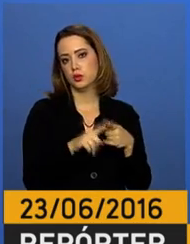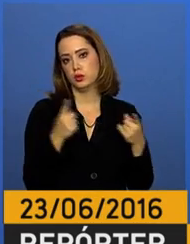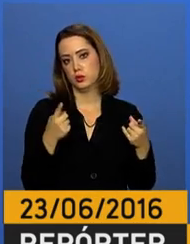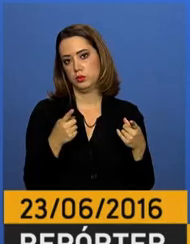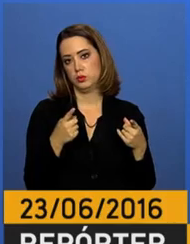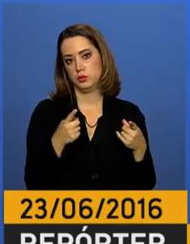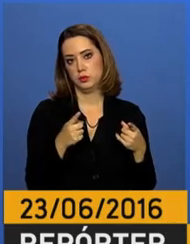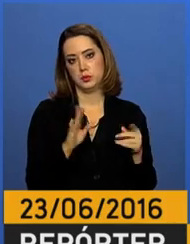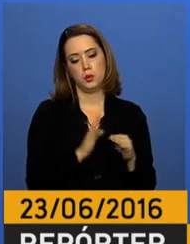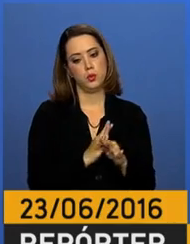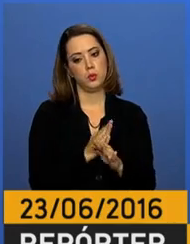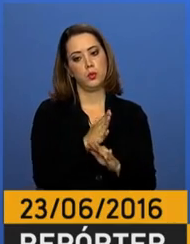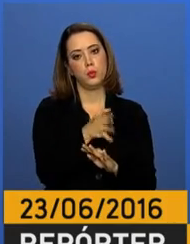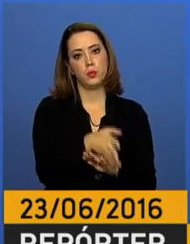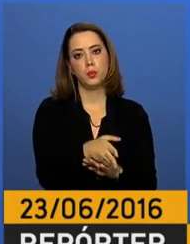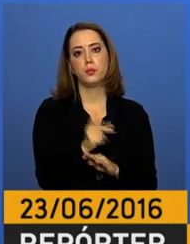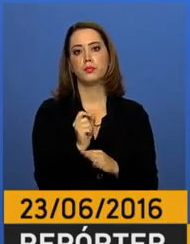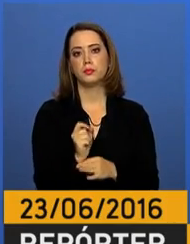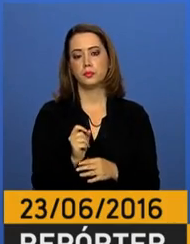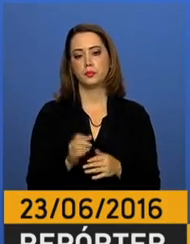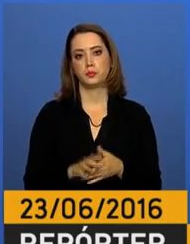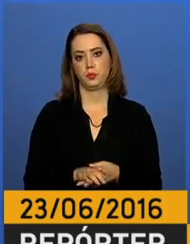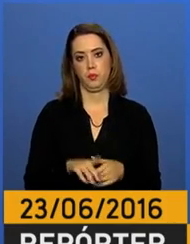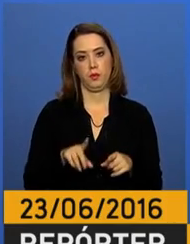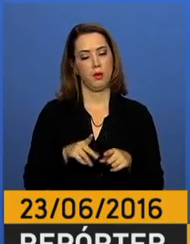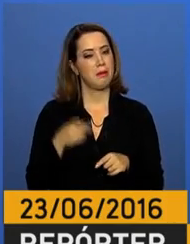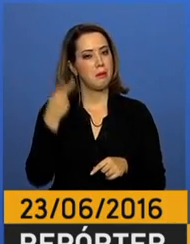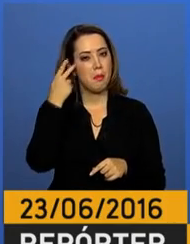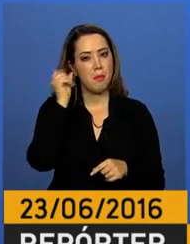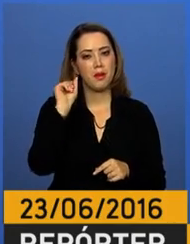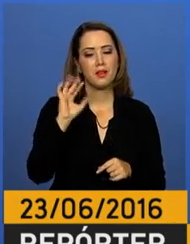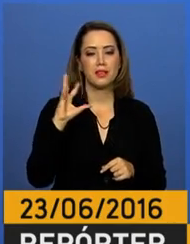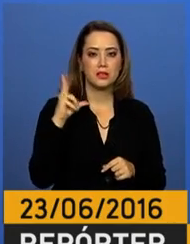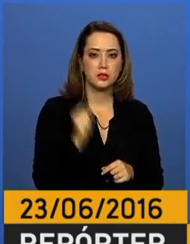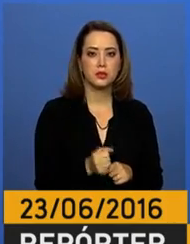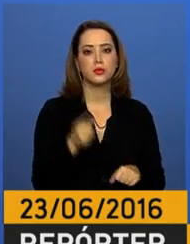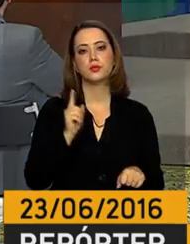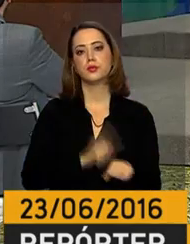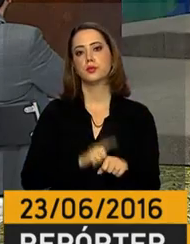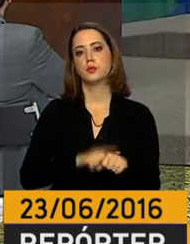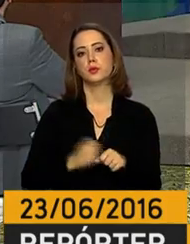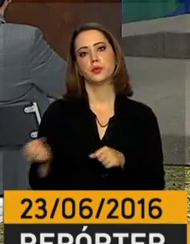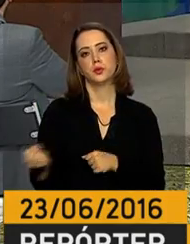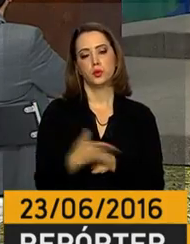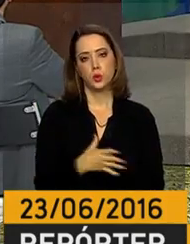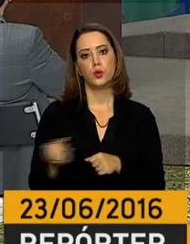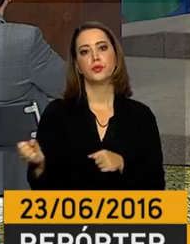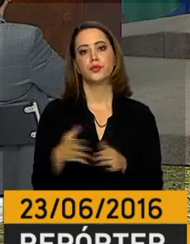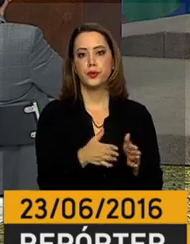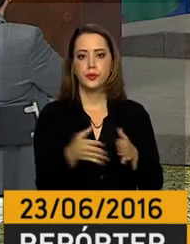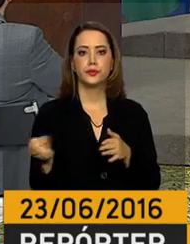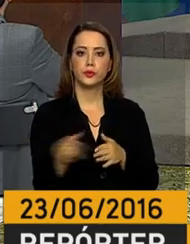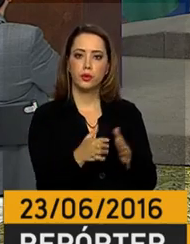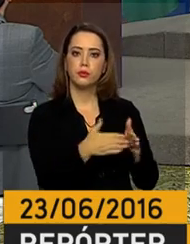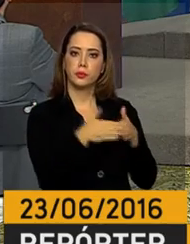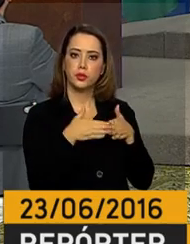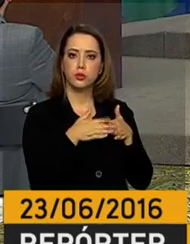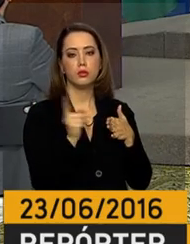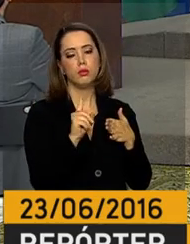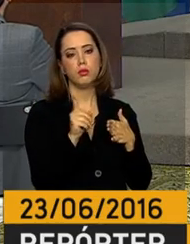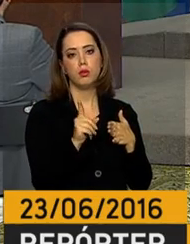portanto Ultra e henis para que a todo momento não fosse necessário um novo mandado de in junção para